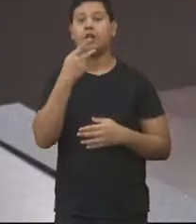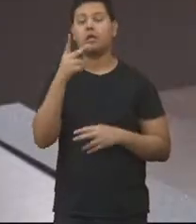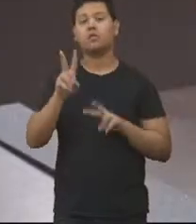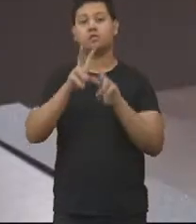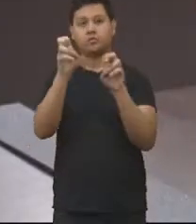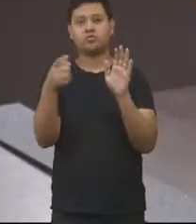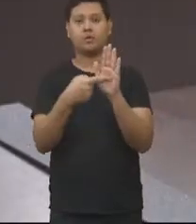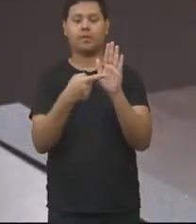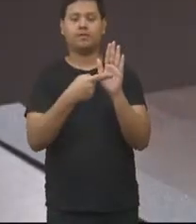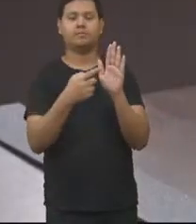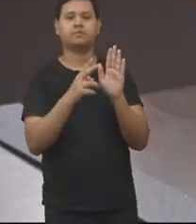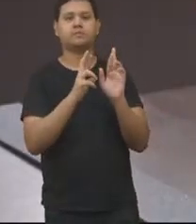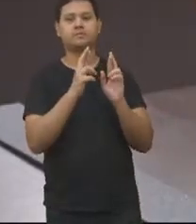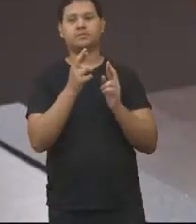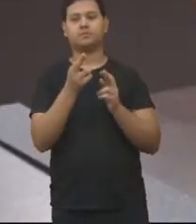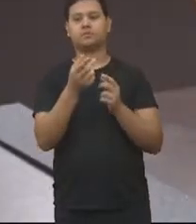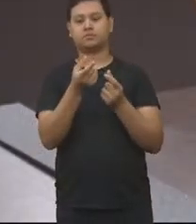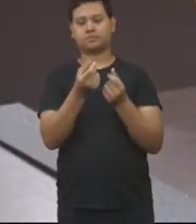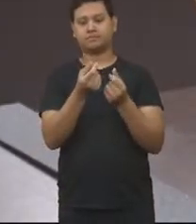receitas, né?